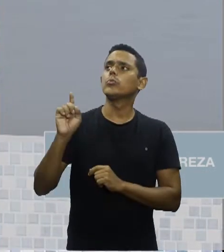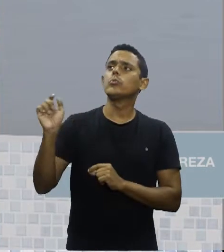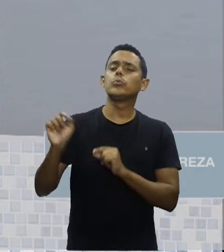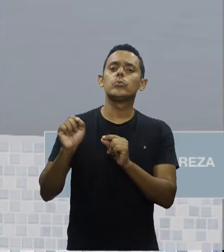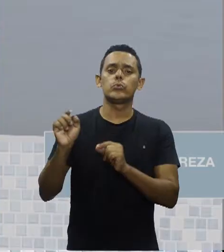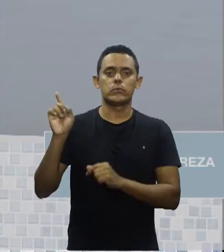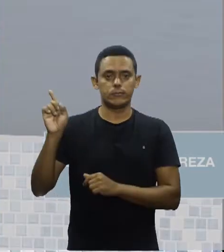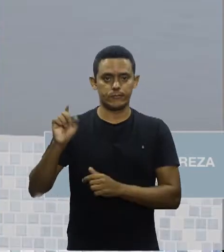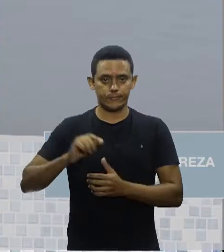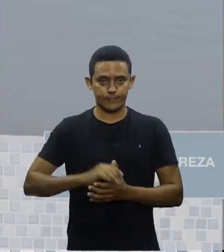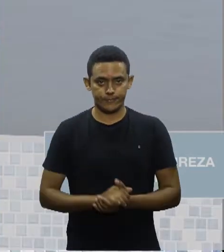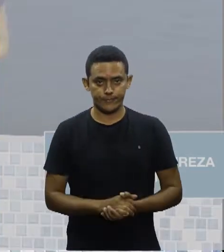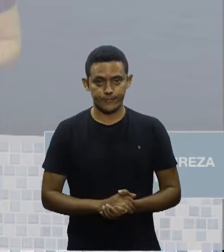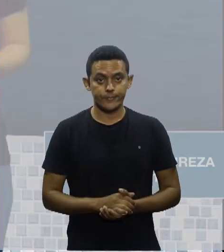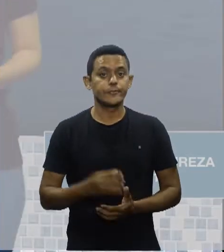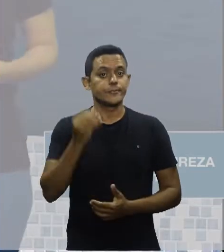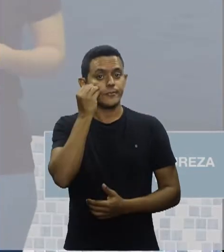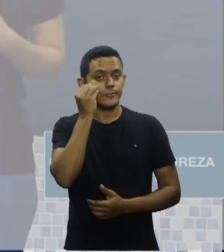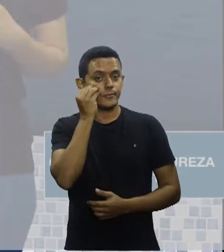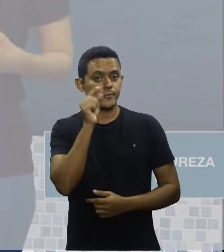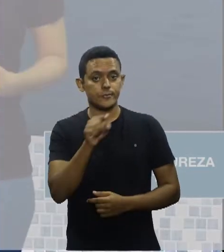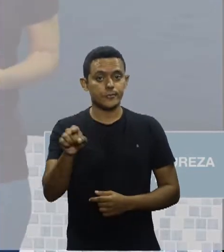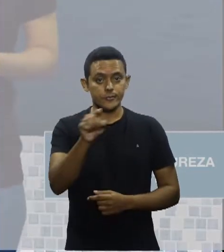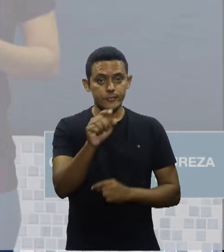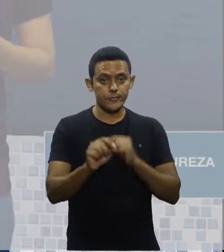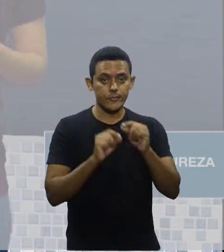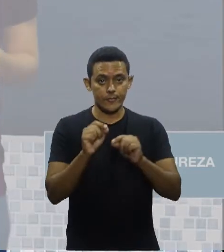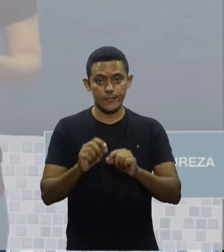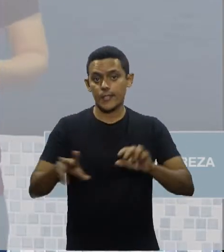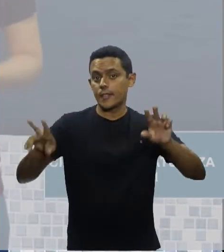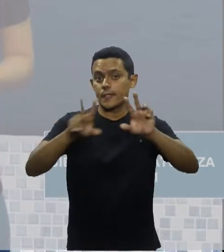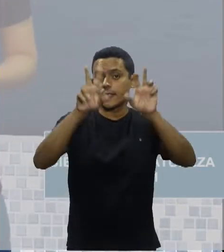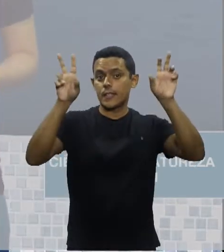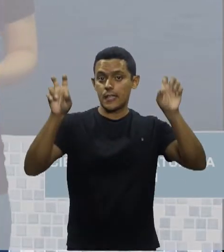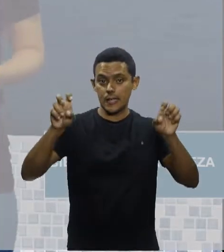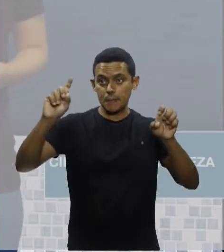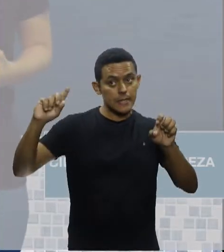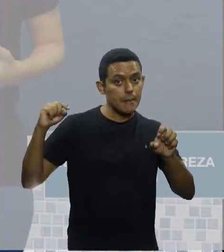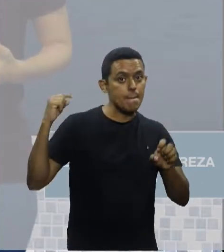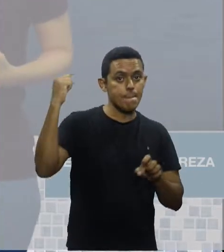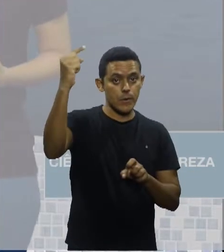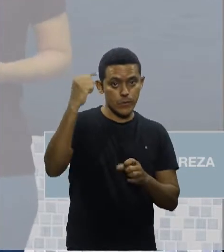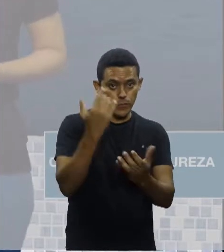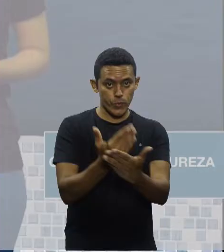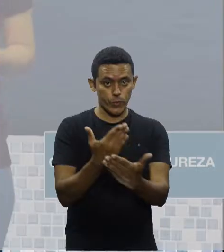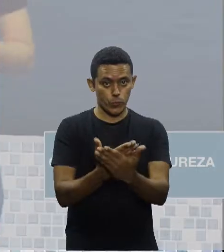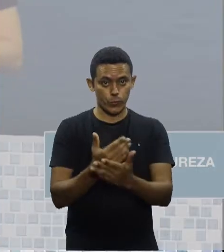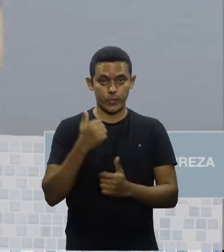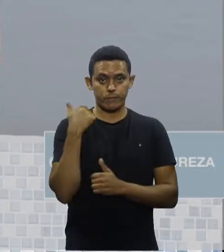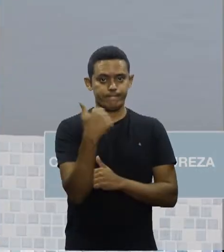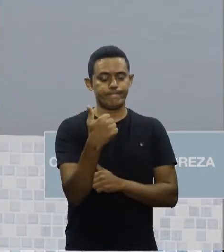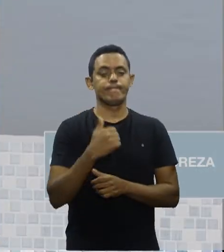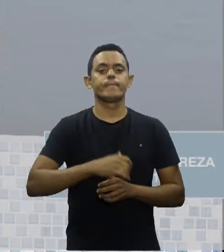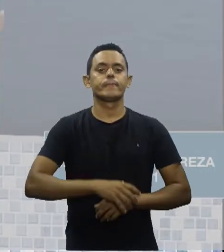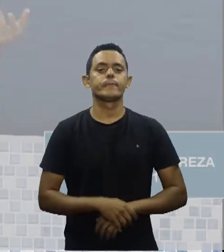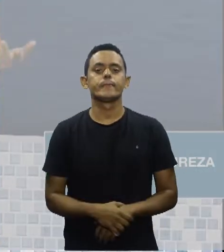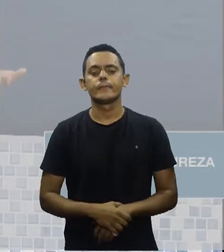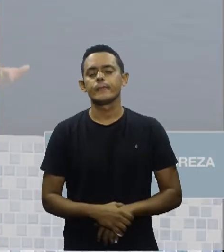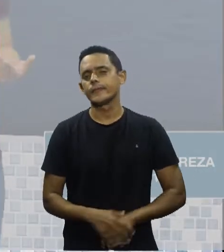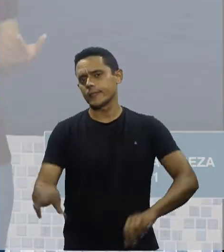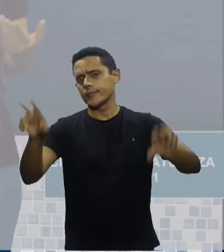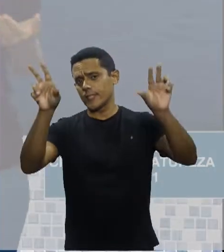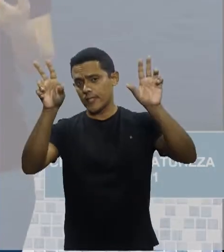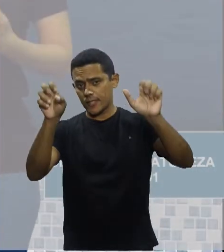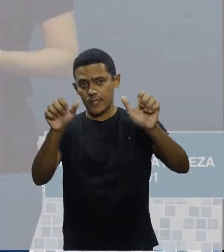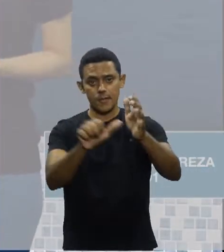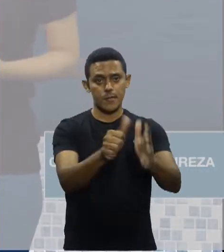eu vou apresentar para vocês quais são os temas das aulas seguintes de Ciências. O primeiro tema, que é o tema que eu vou